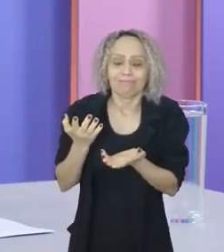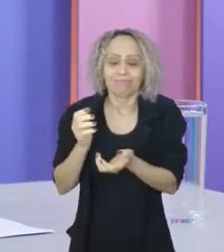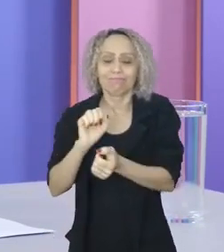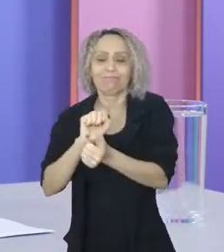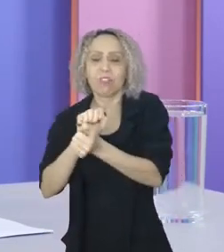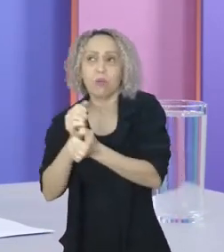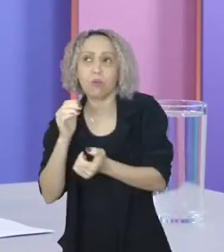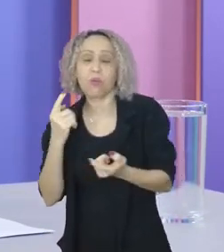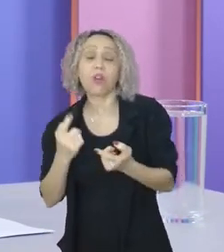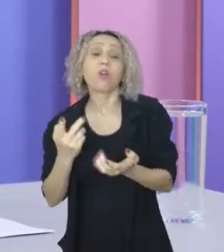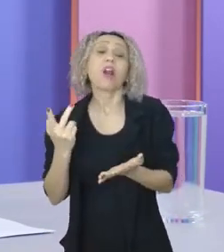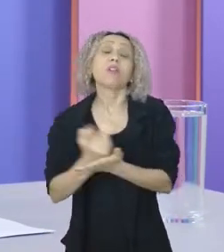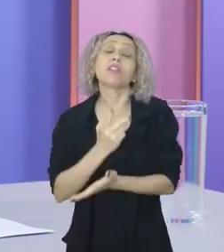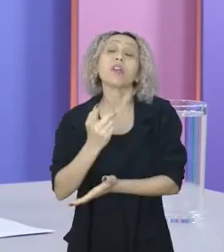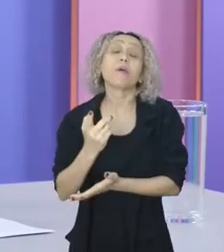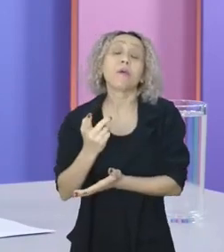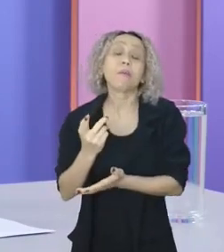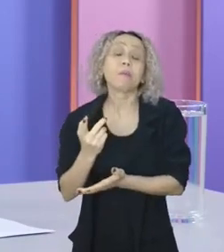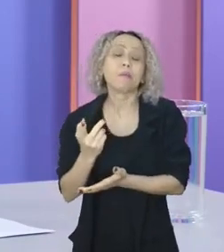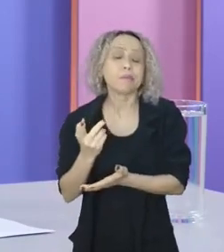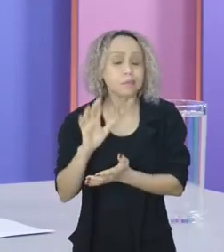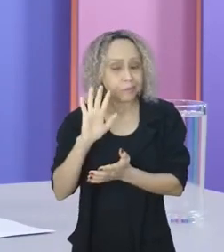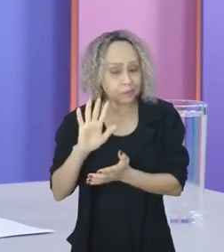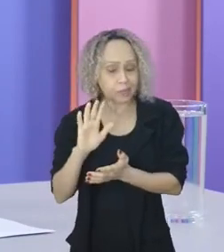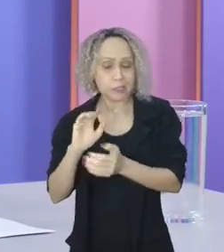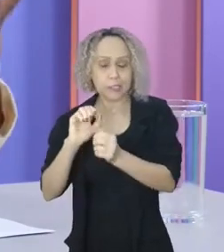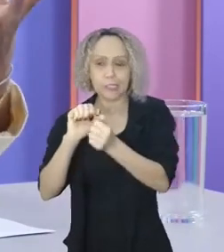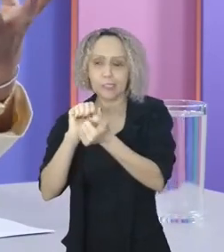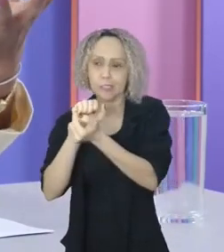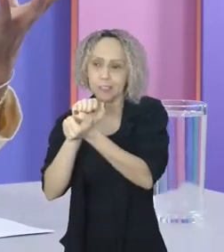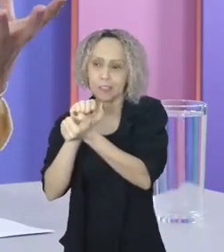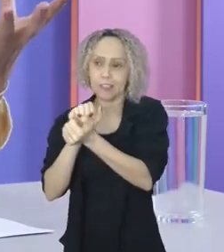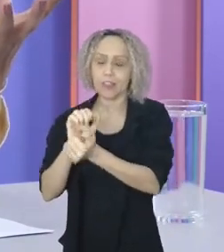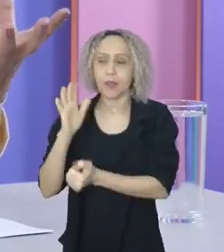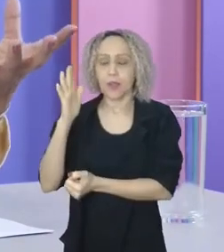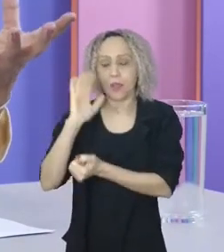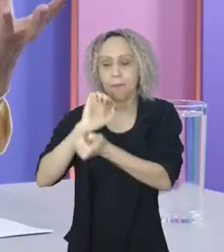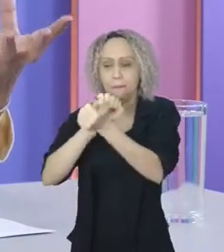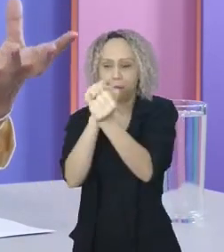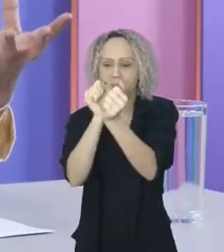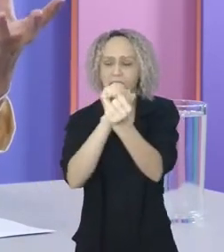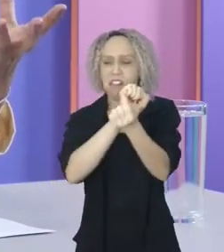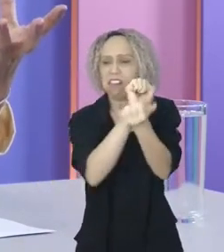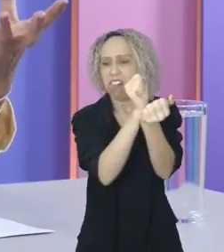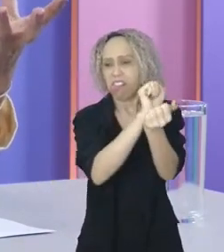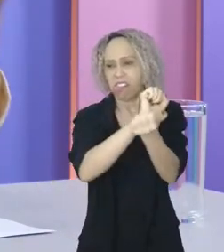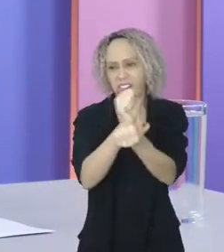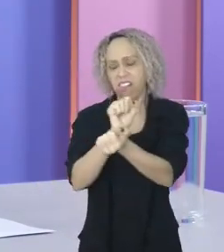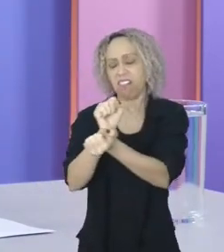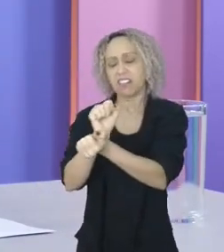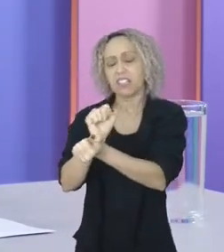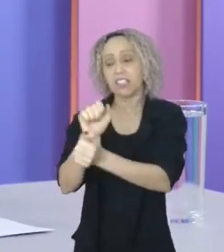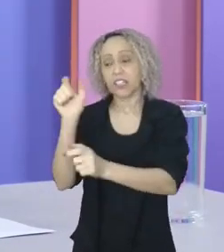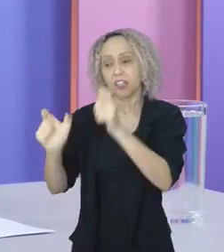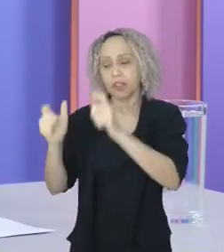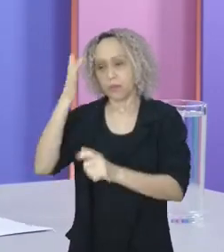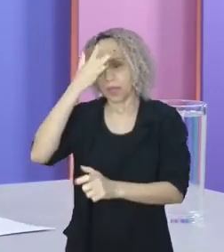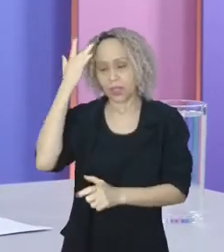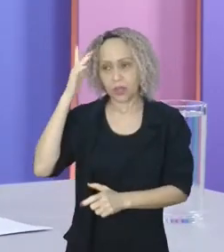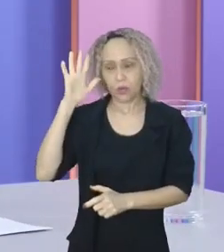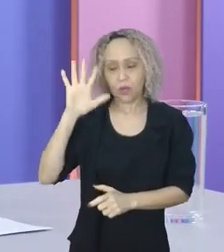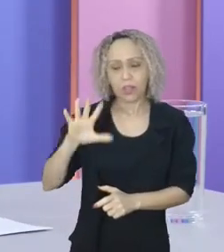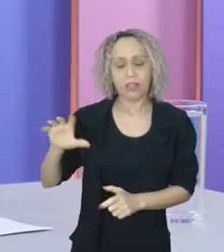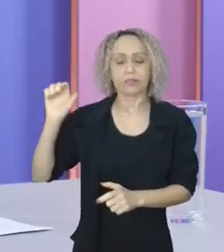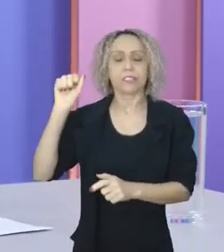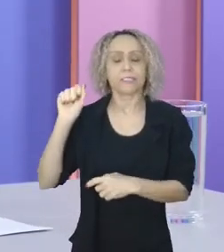de africanos, ele criou uma estrutura política, econômica e social que se sustenta